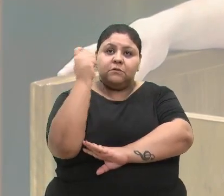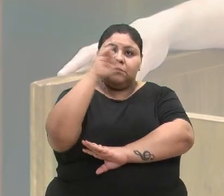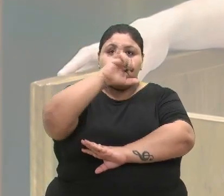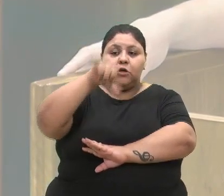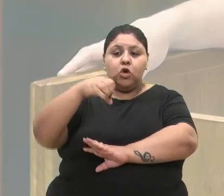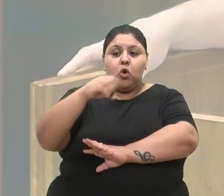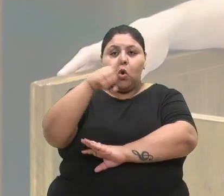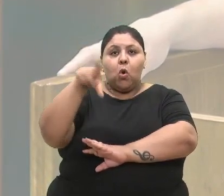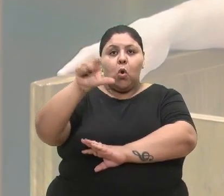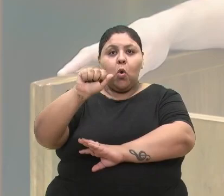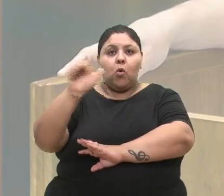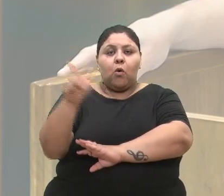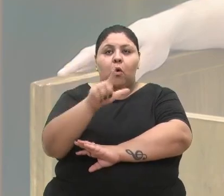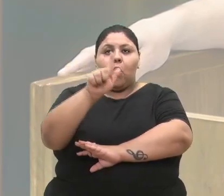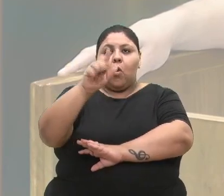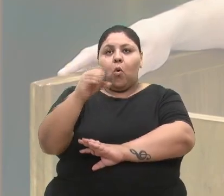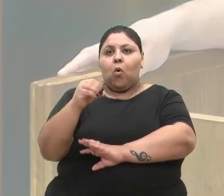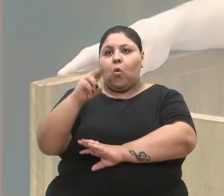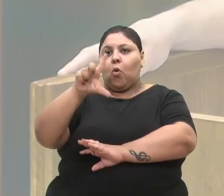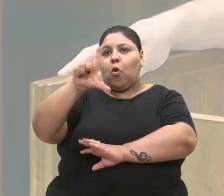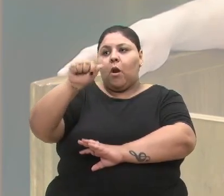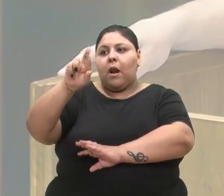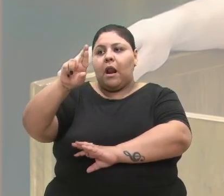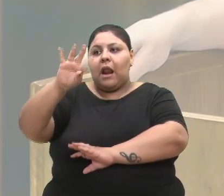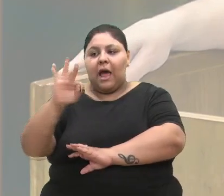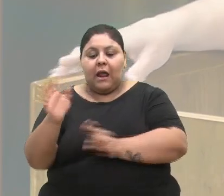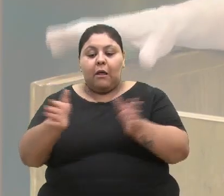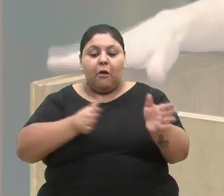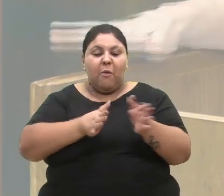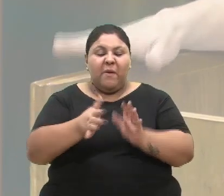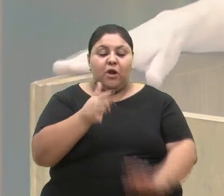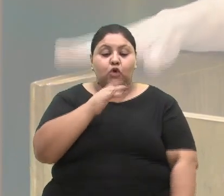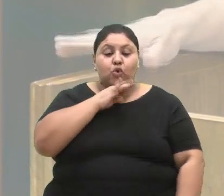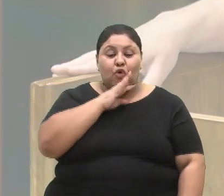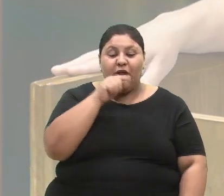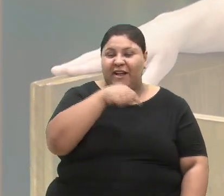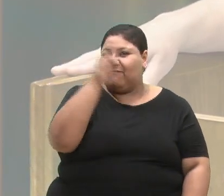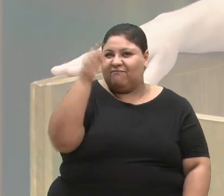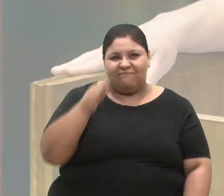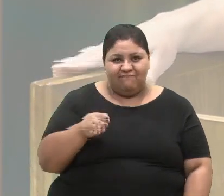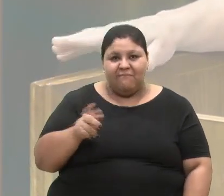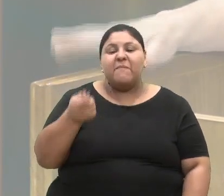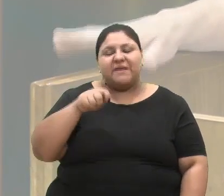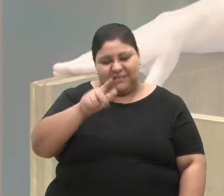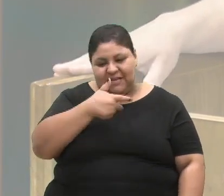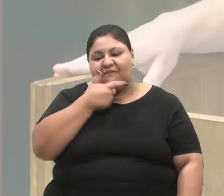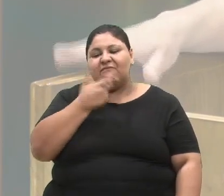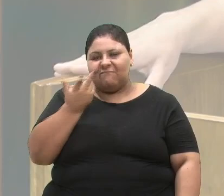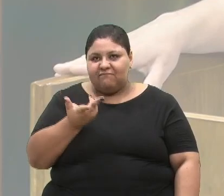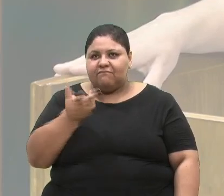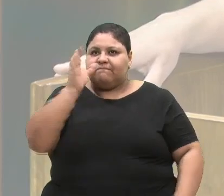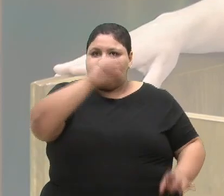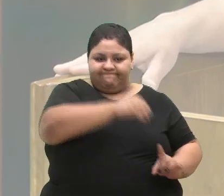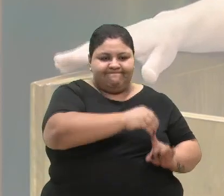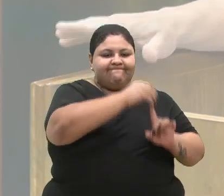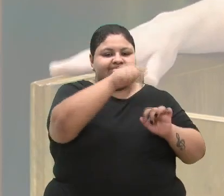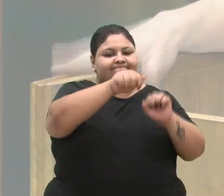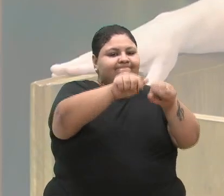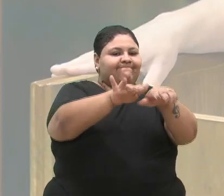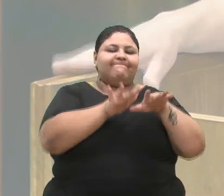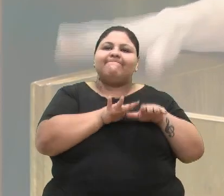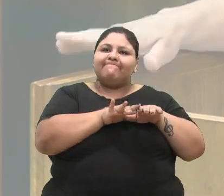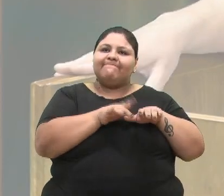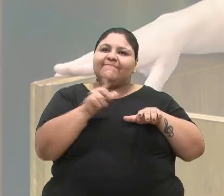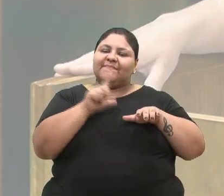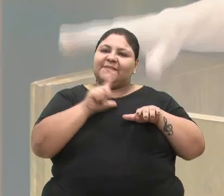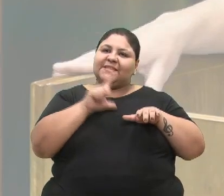deposto em períodos de trevas no Brasil. Isso eu não poderia deixar de falar, principalmente nesse plenário que tem